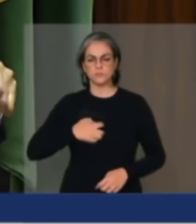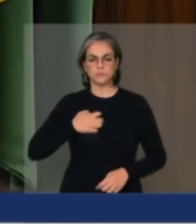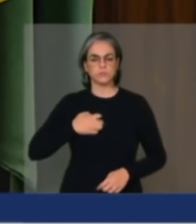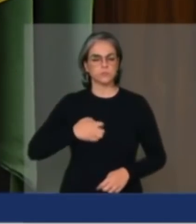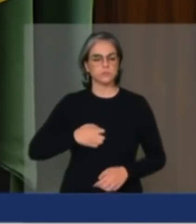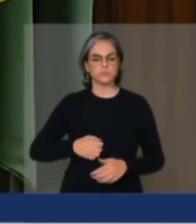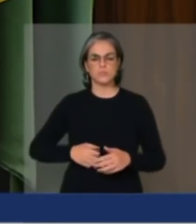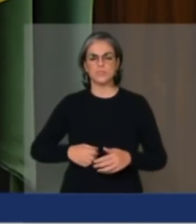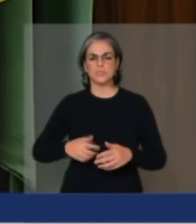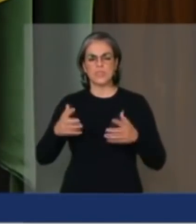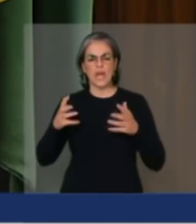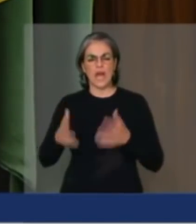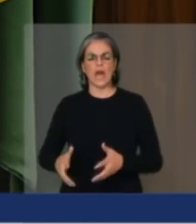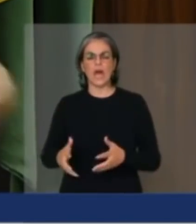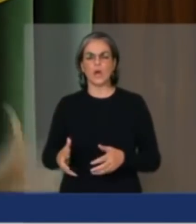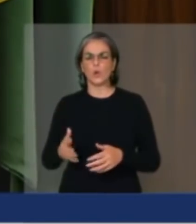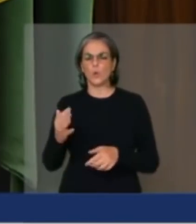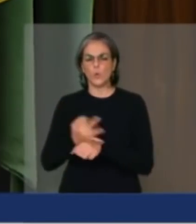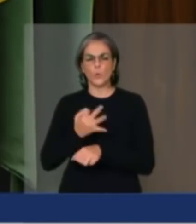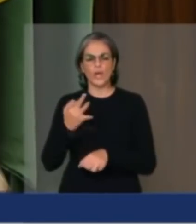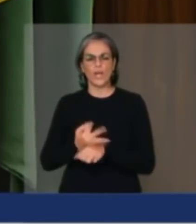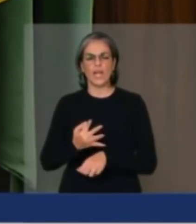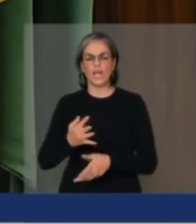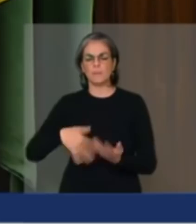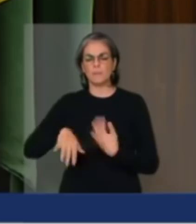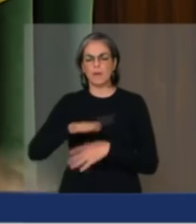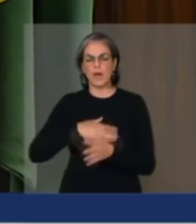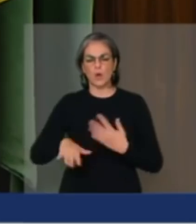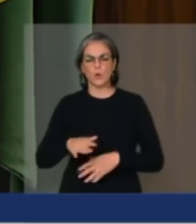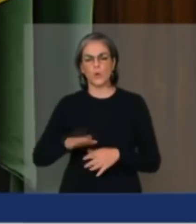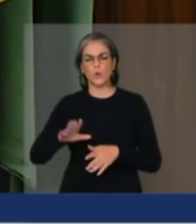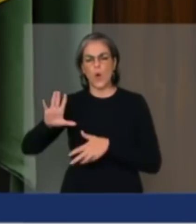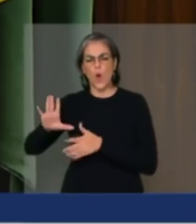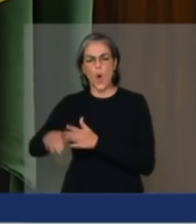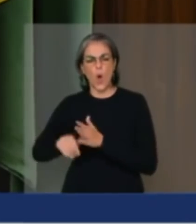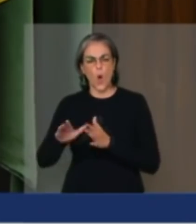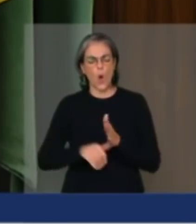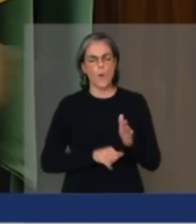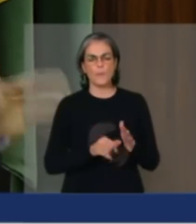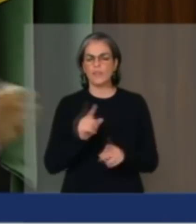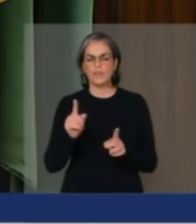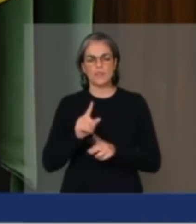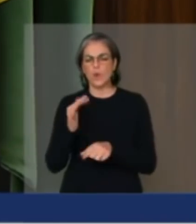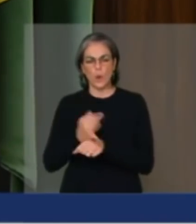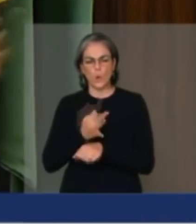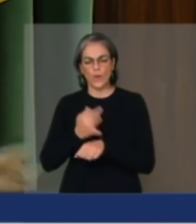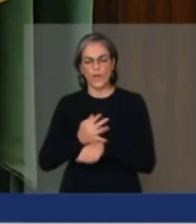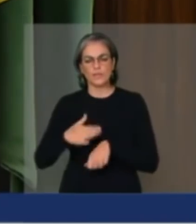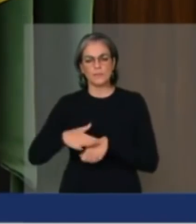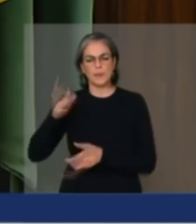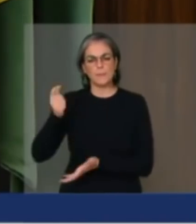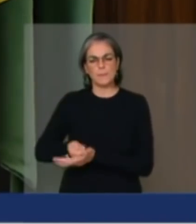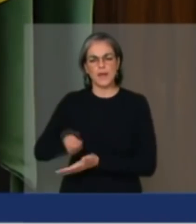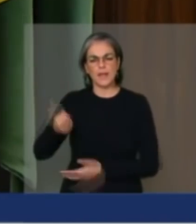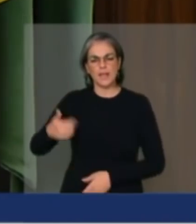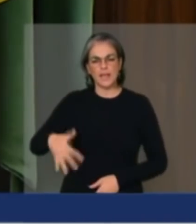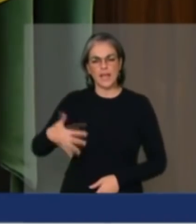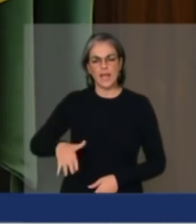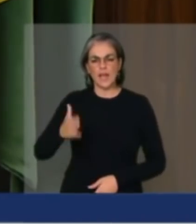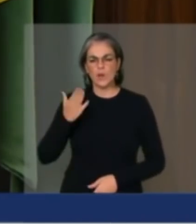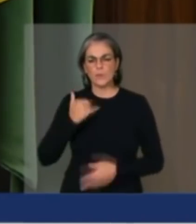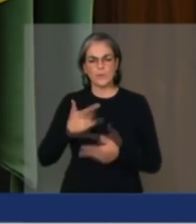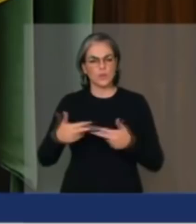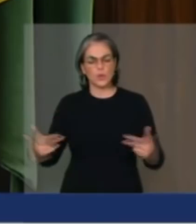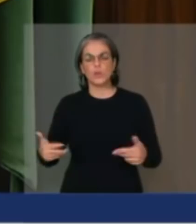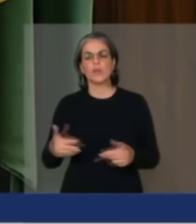saco cheio? Não aguenta mais essa patifaria? Essa roubalheira? Não aguenta mais pagar esse absurdo na cesta básica? O